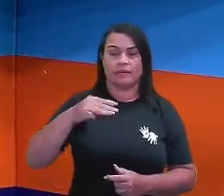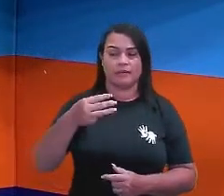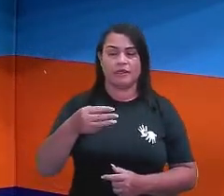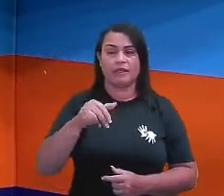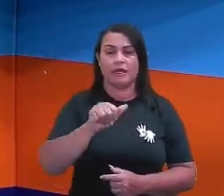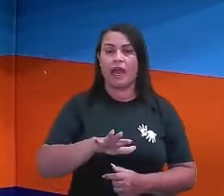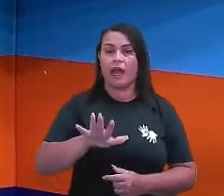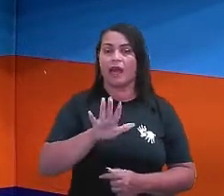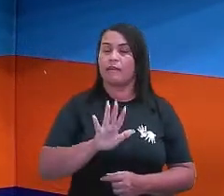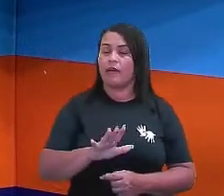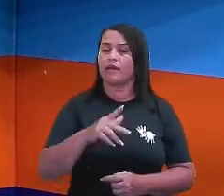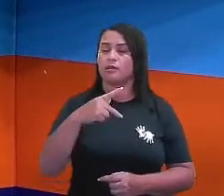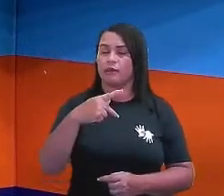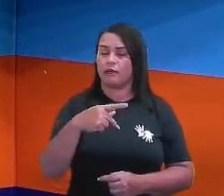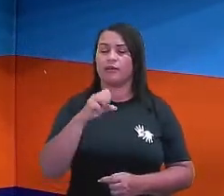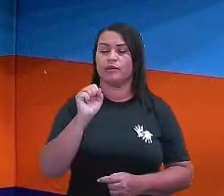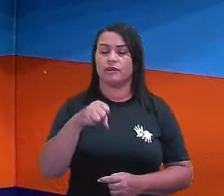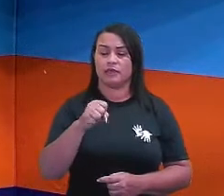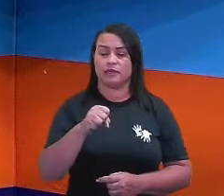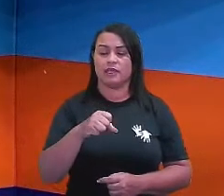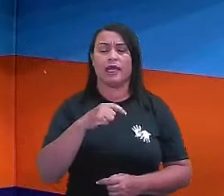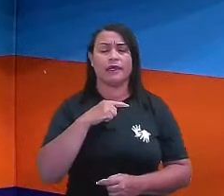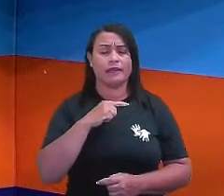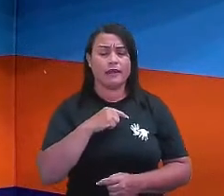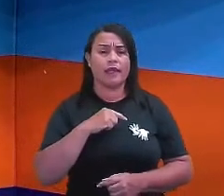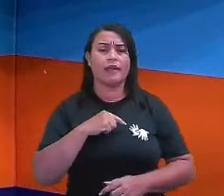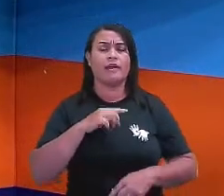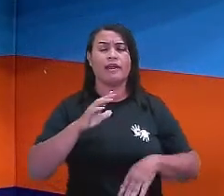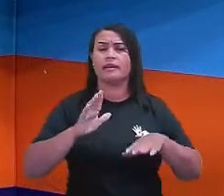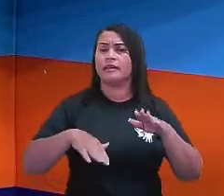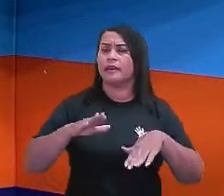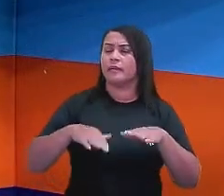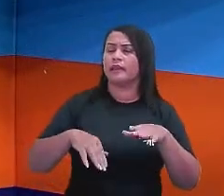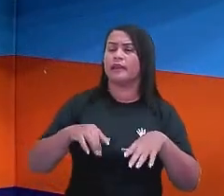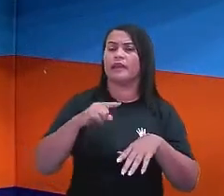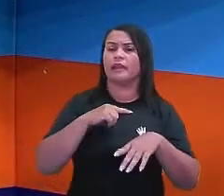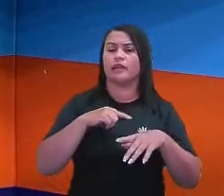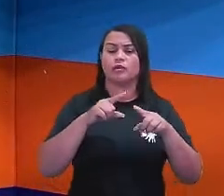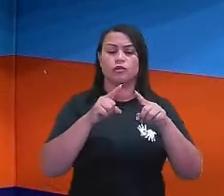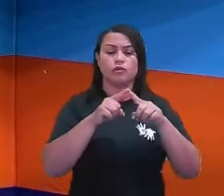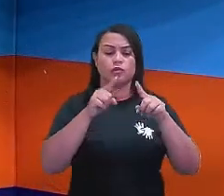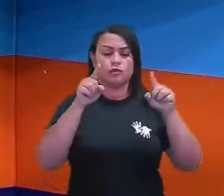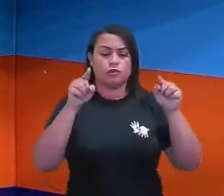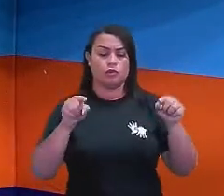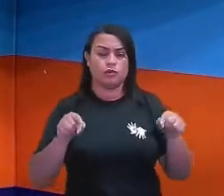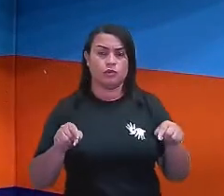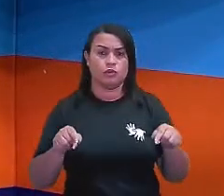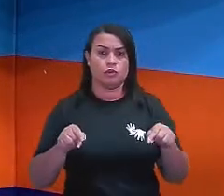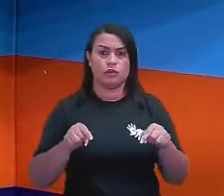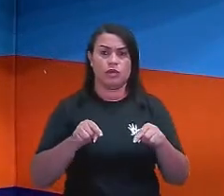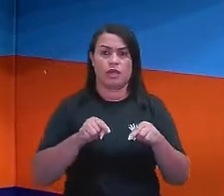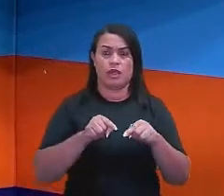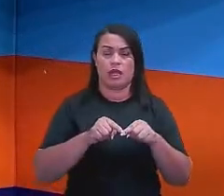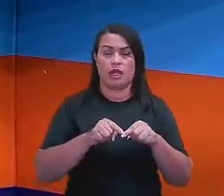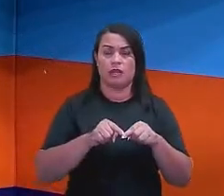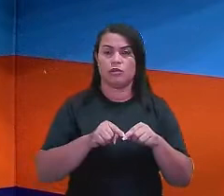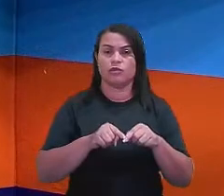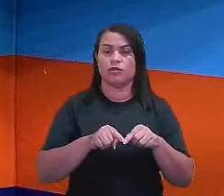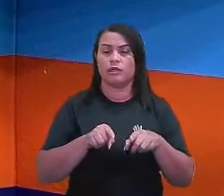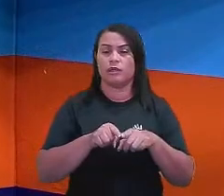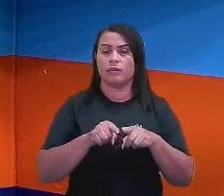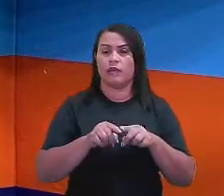perímetro, sim. Então, há uma proporcionalidade entre os lados, né, do quadrado para a relação do